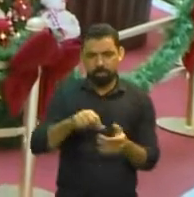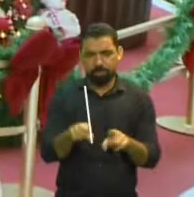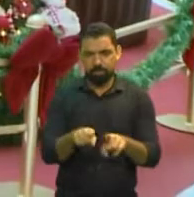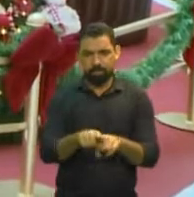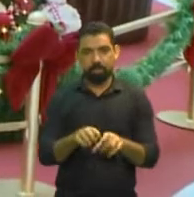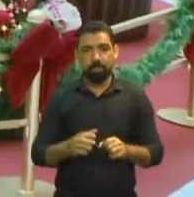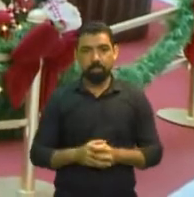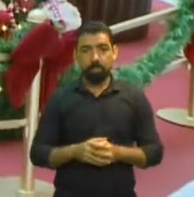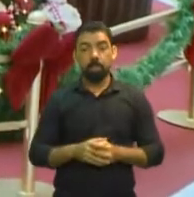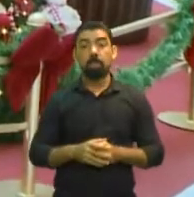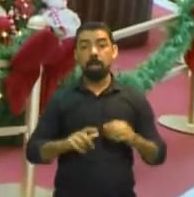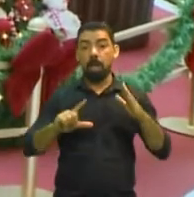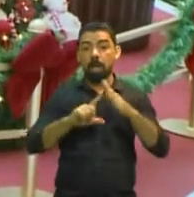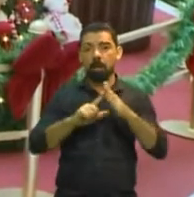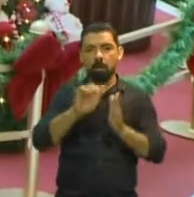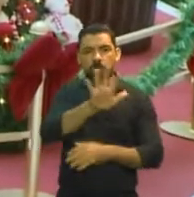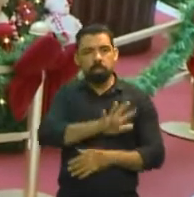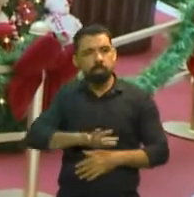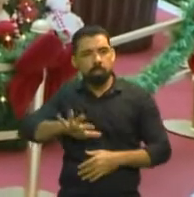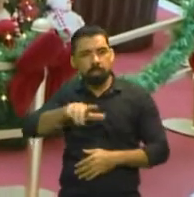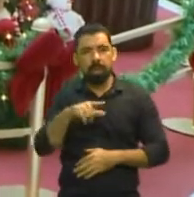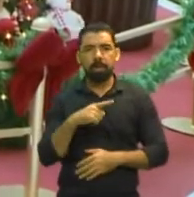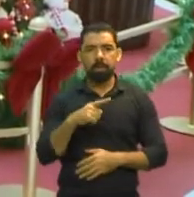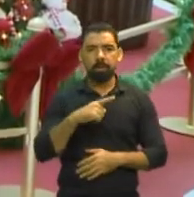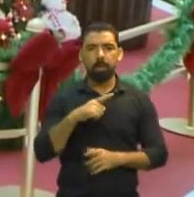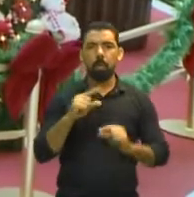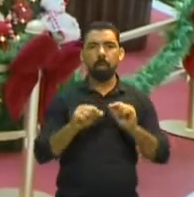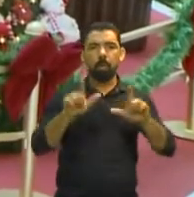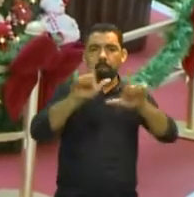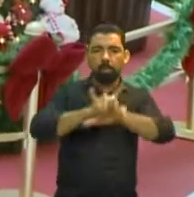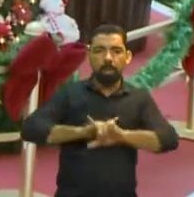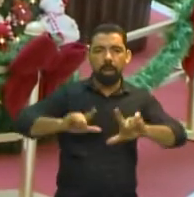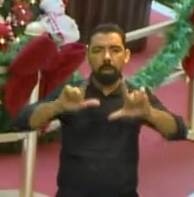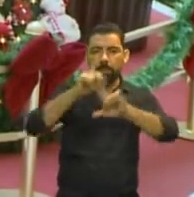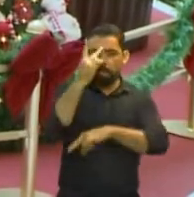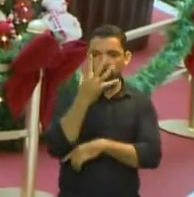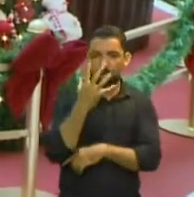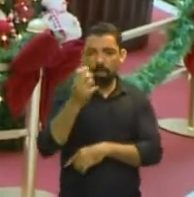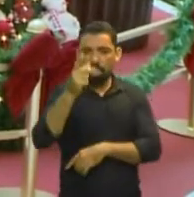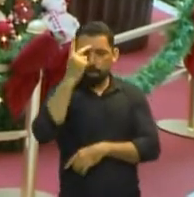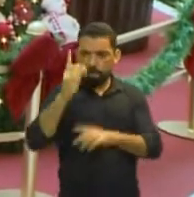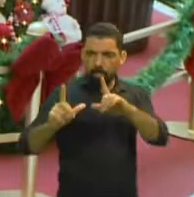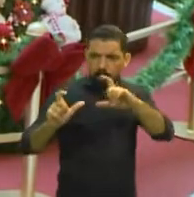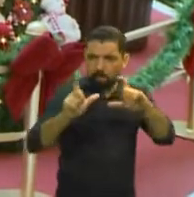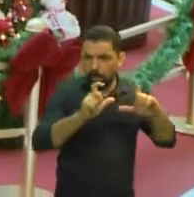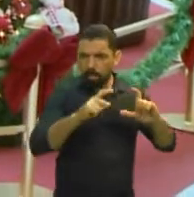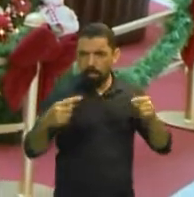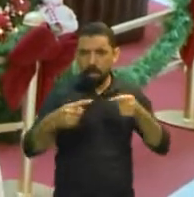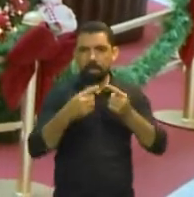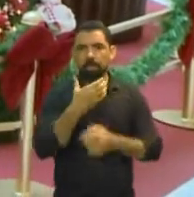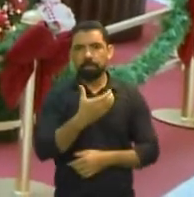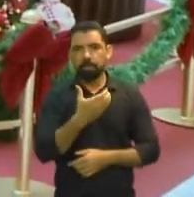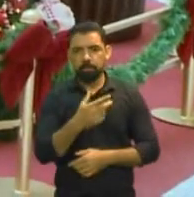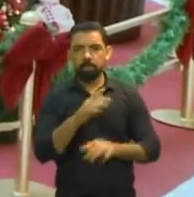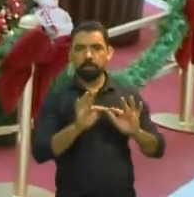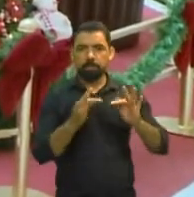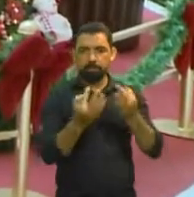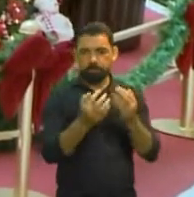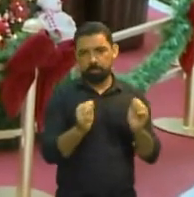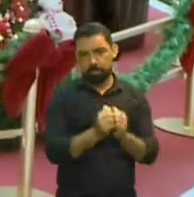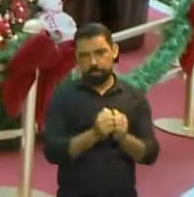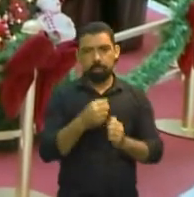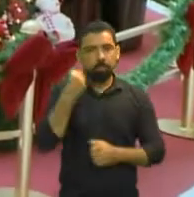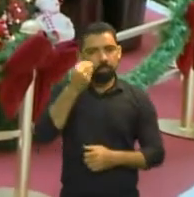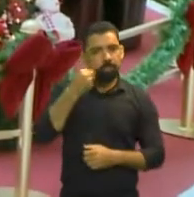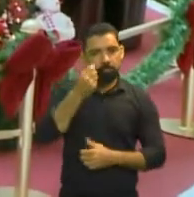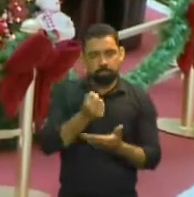Natal bem lúdica, bem atrativa, onde o cliente pode fazer seus registros natalinos com a família, ampliando a experiência de